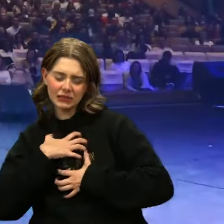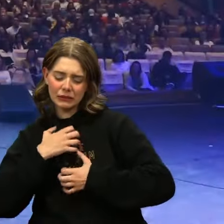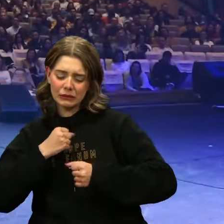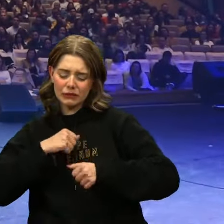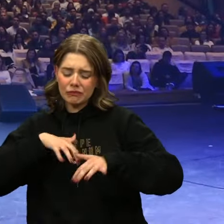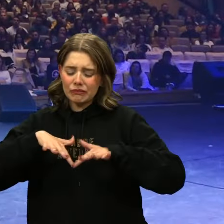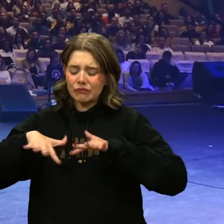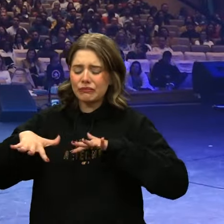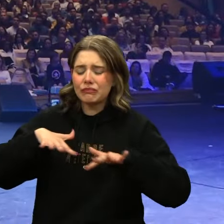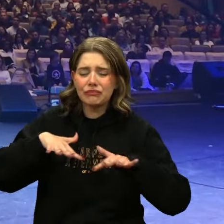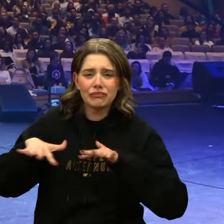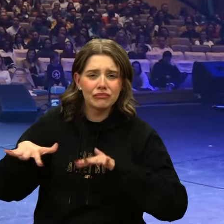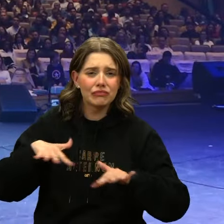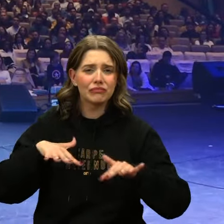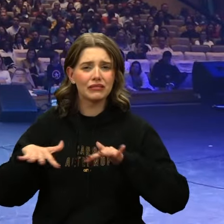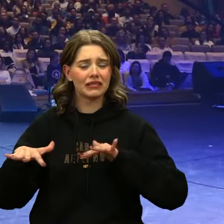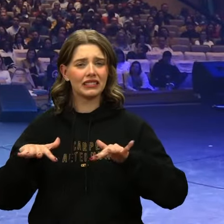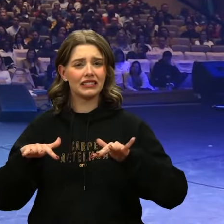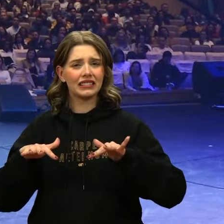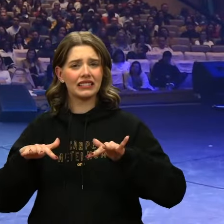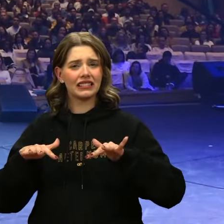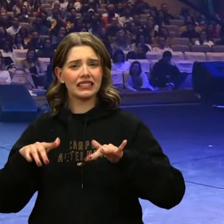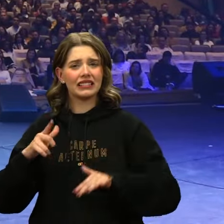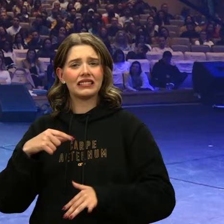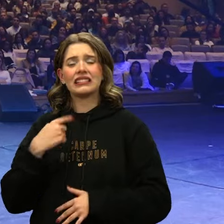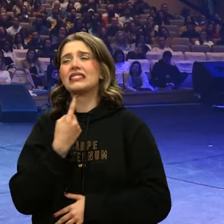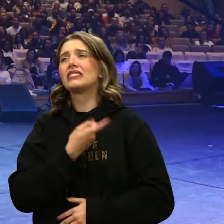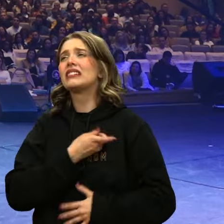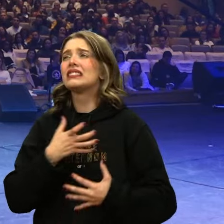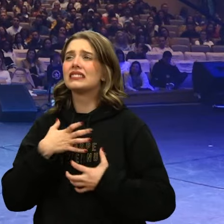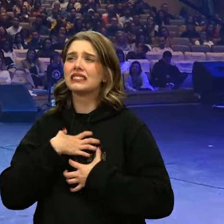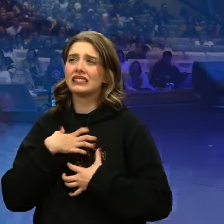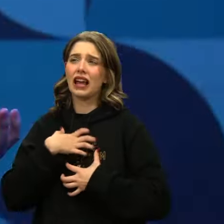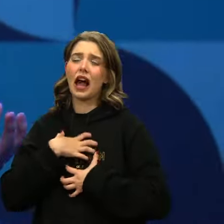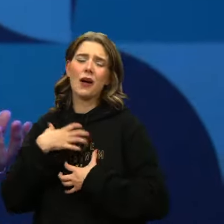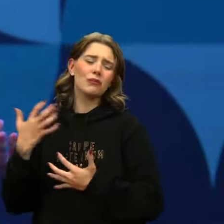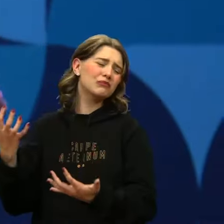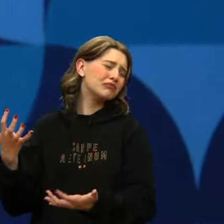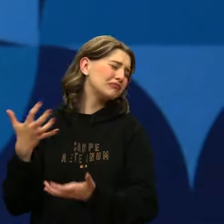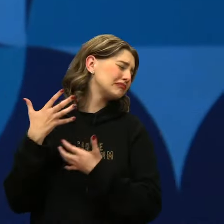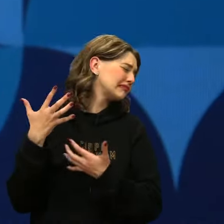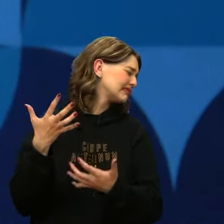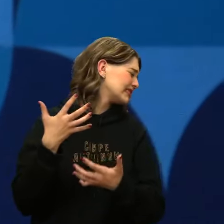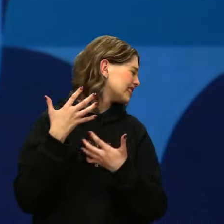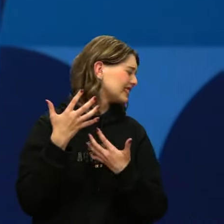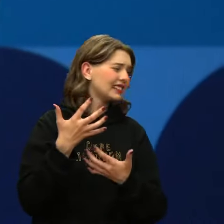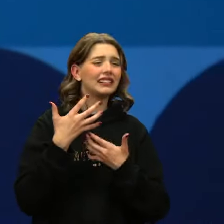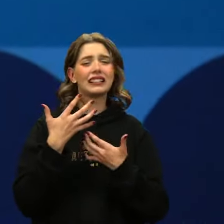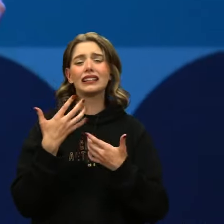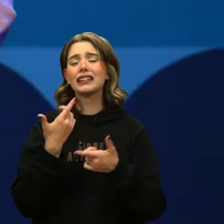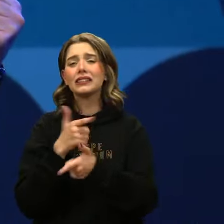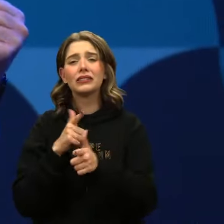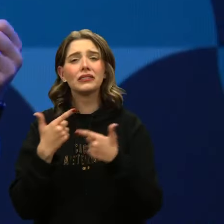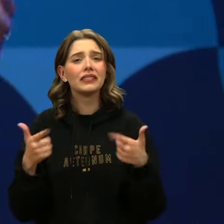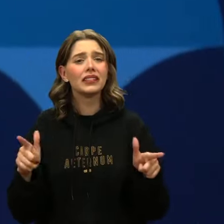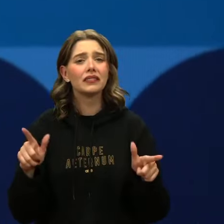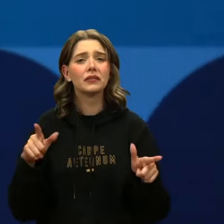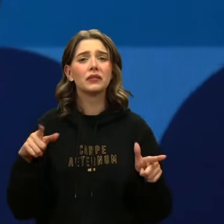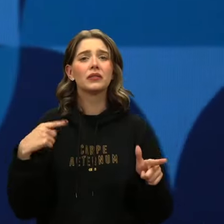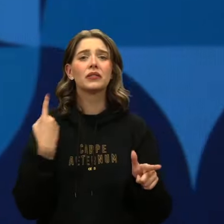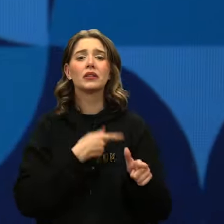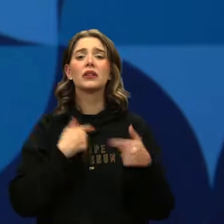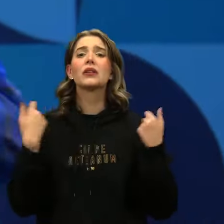quando a gente sente que nós estamos sendo abalados pelas circunstâncias, quando nós não temos o que precisamos, a gente